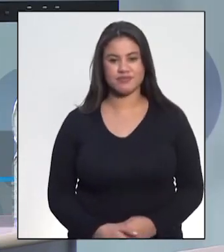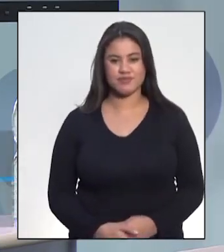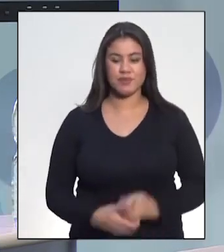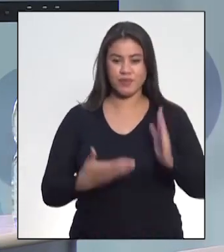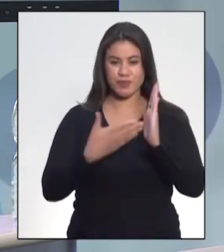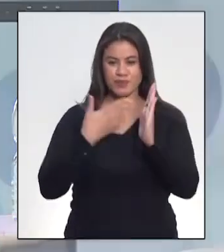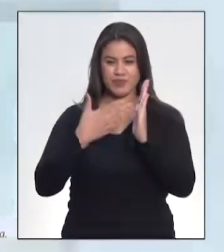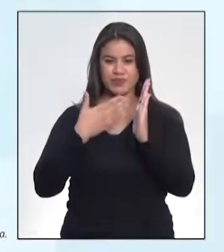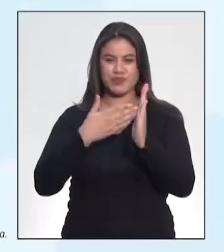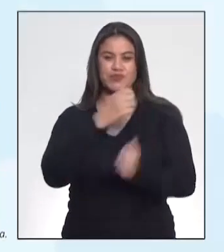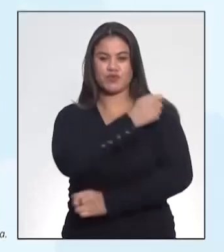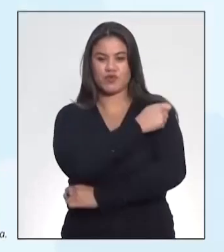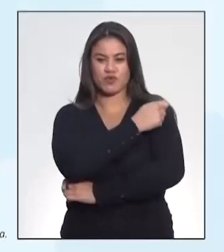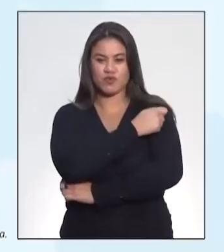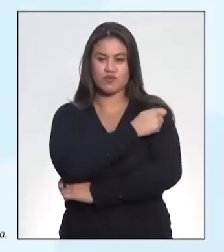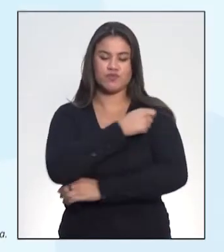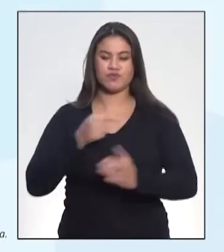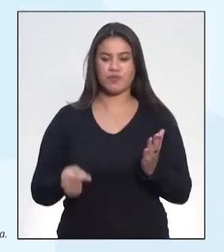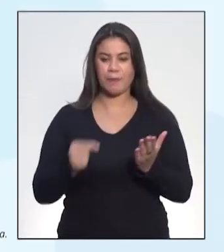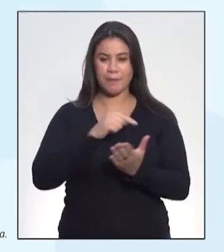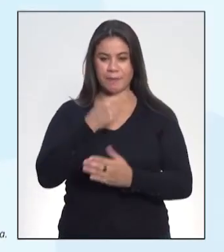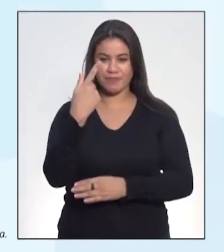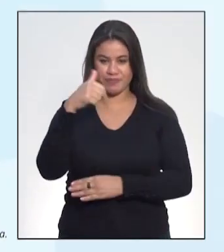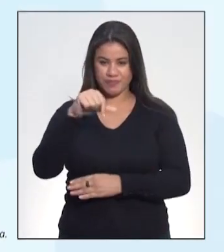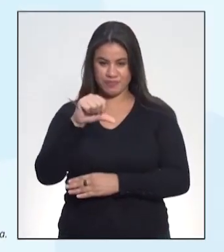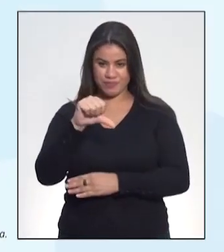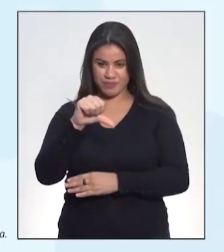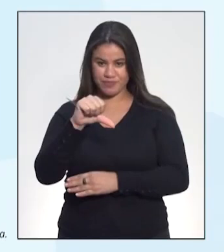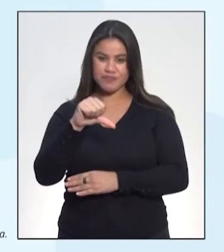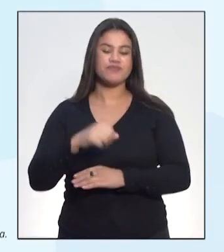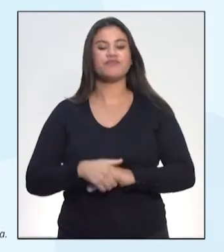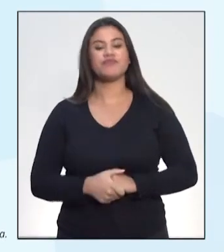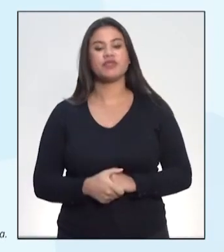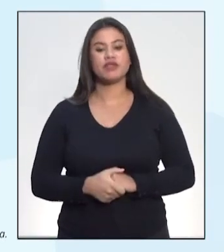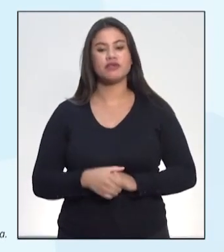do aluno, na página 19. Então, nós